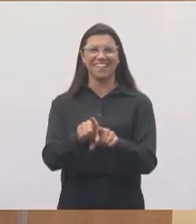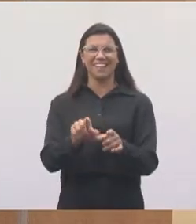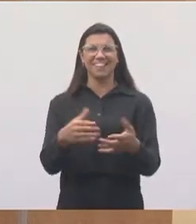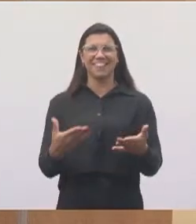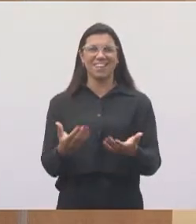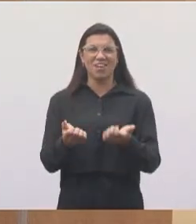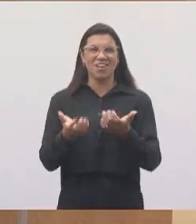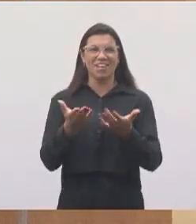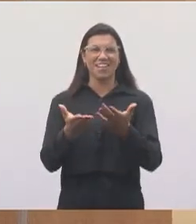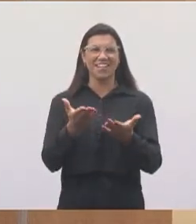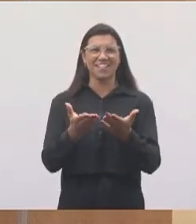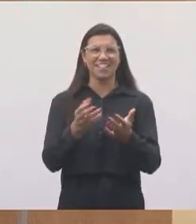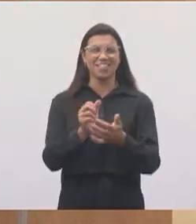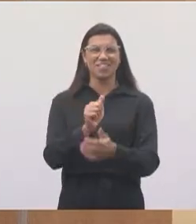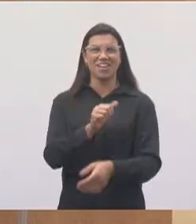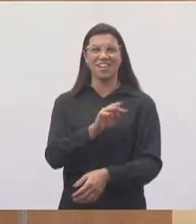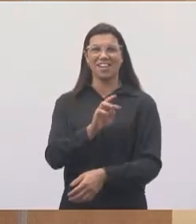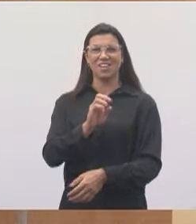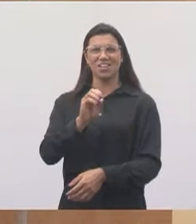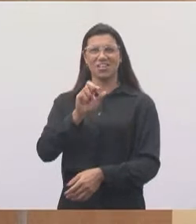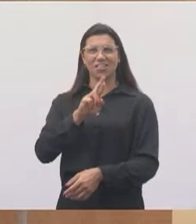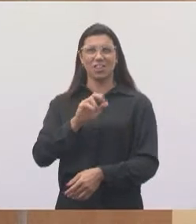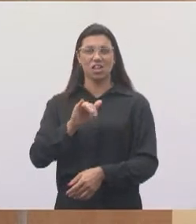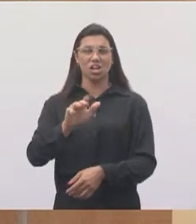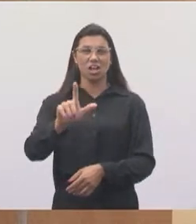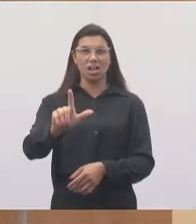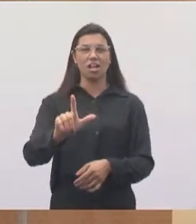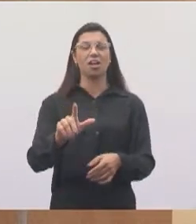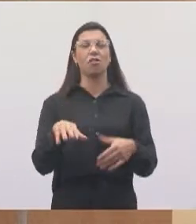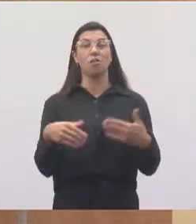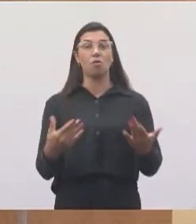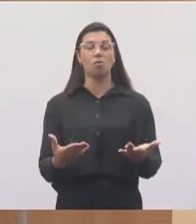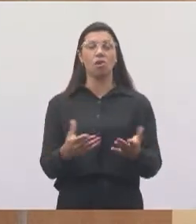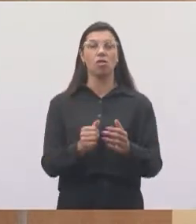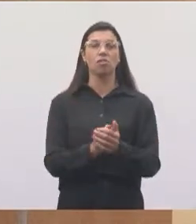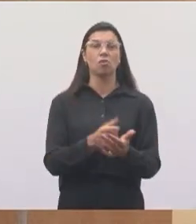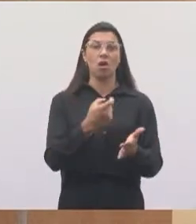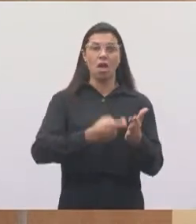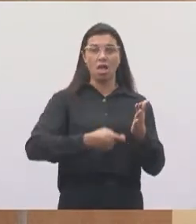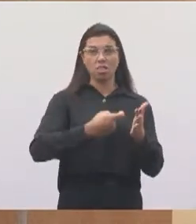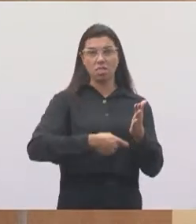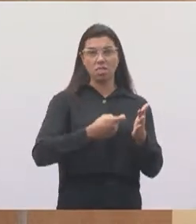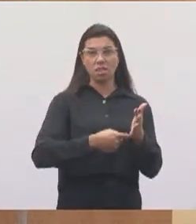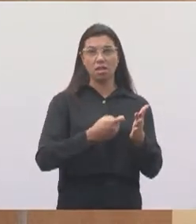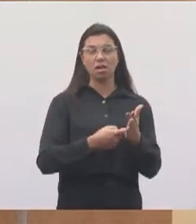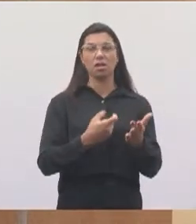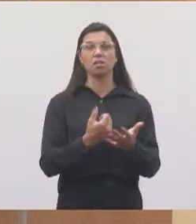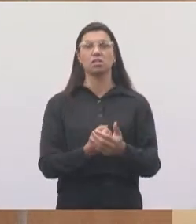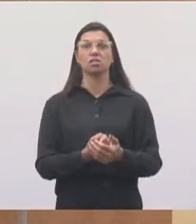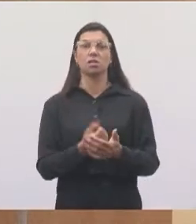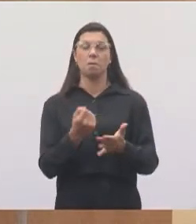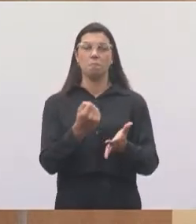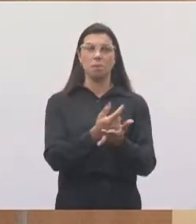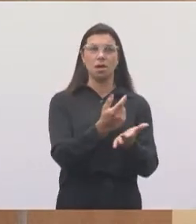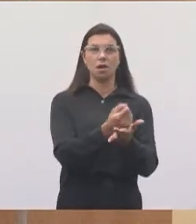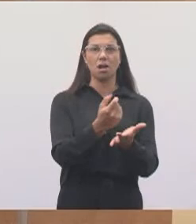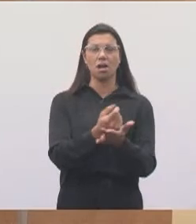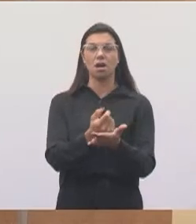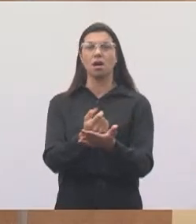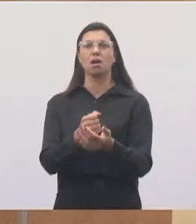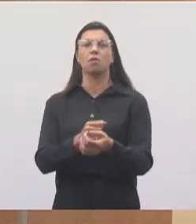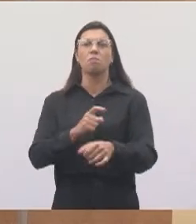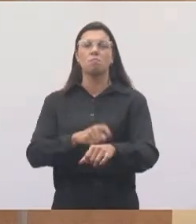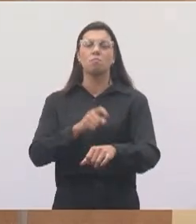equilíbrio atorial é alcançado quando a alíquota de contribuição, de taxa de reposição e o período de